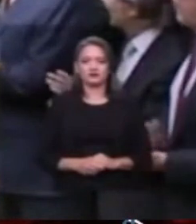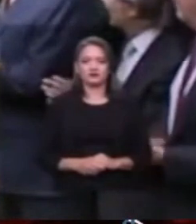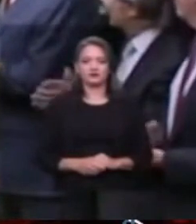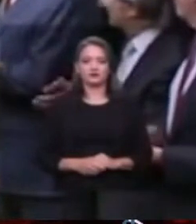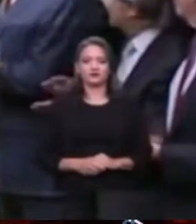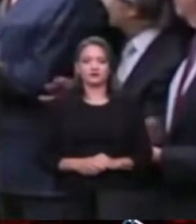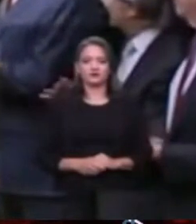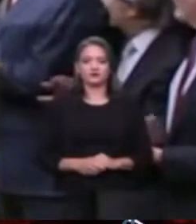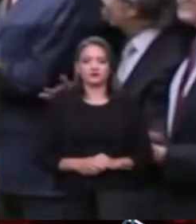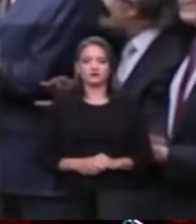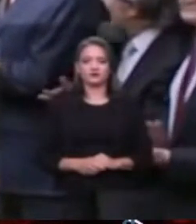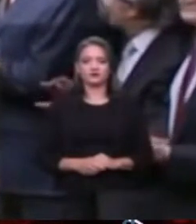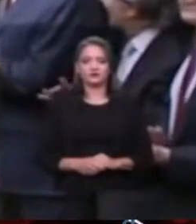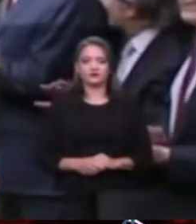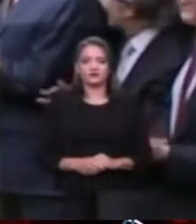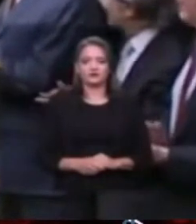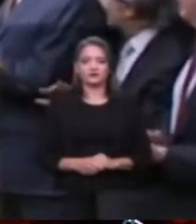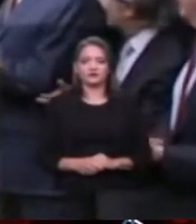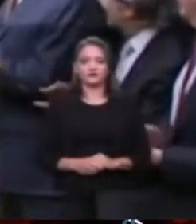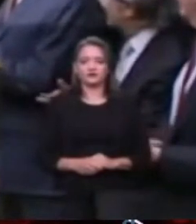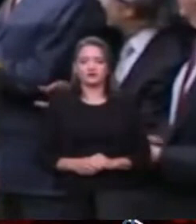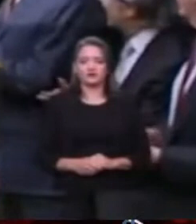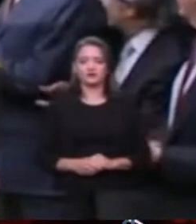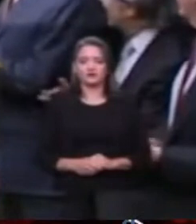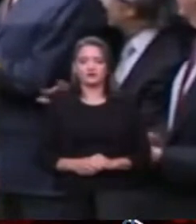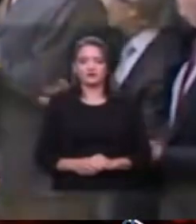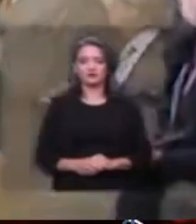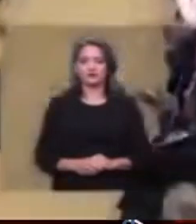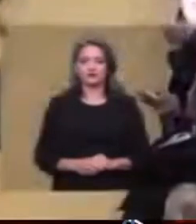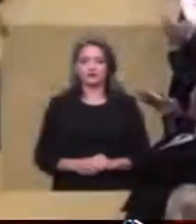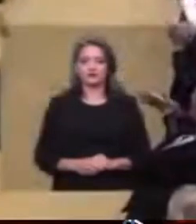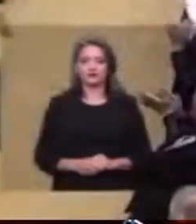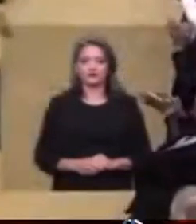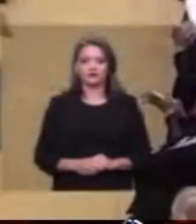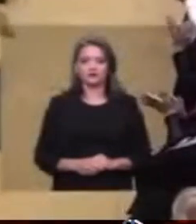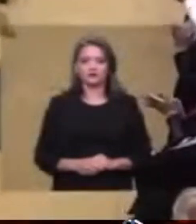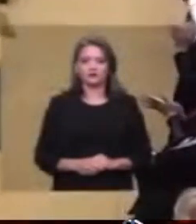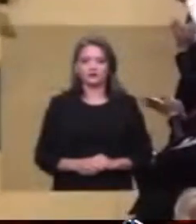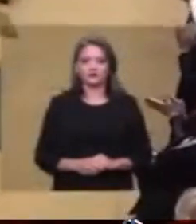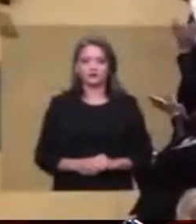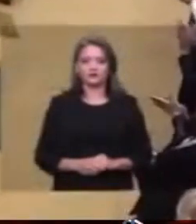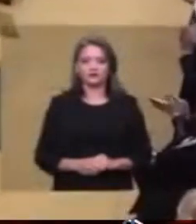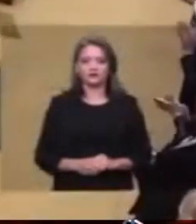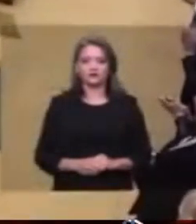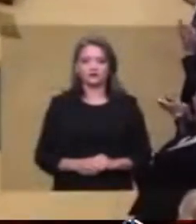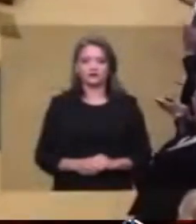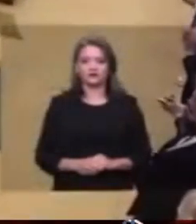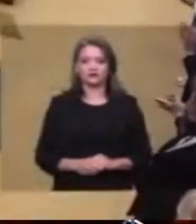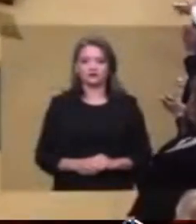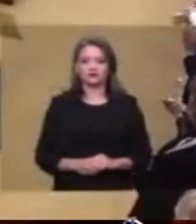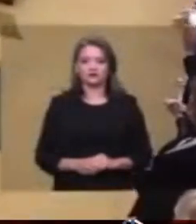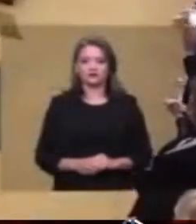naquele pior momento de todos né não cedeu não se curvou não